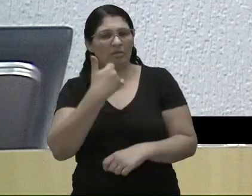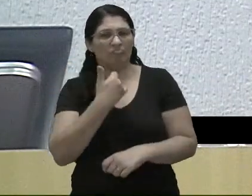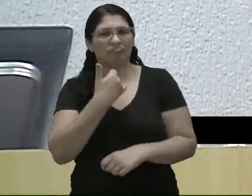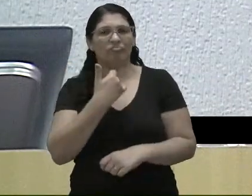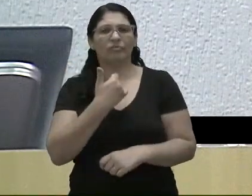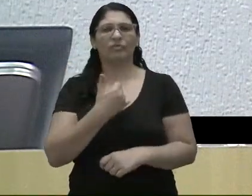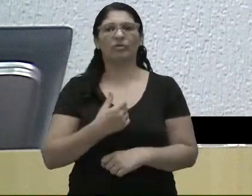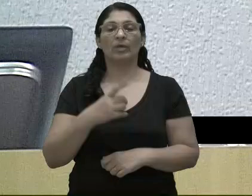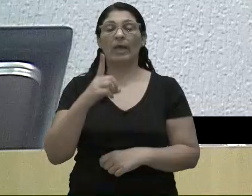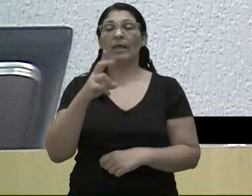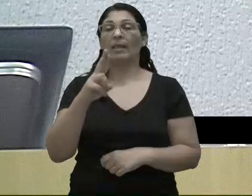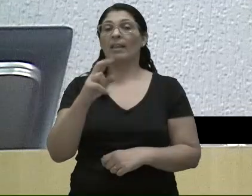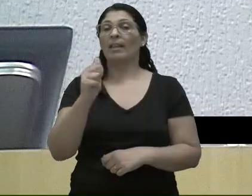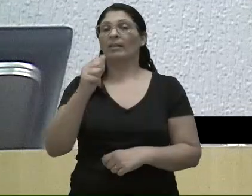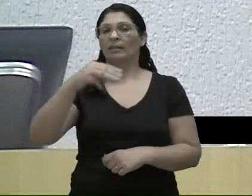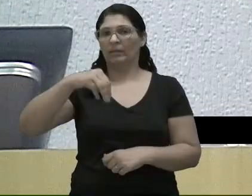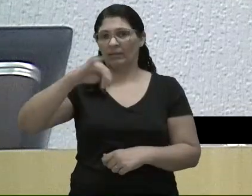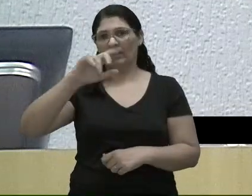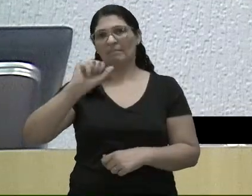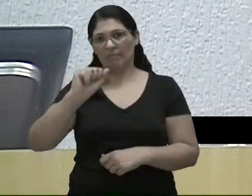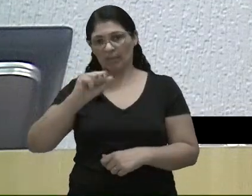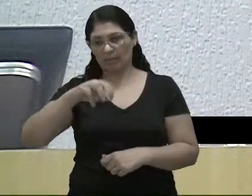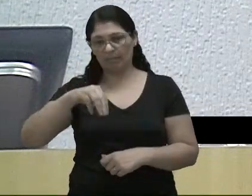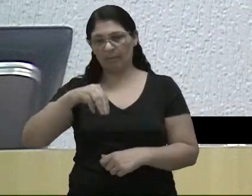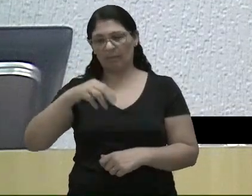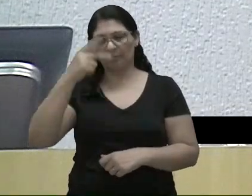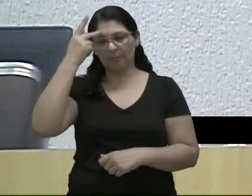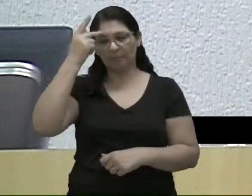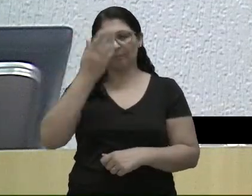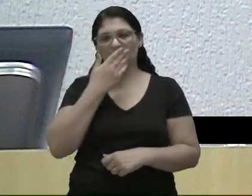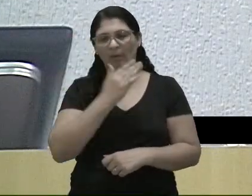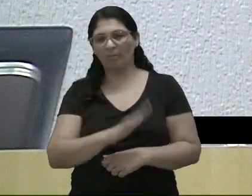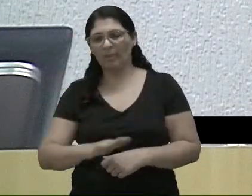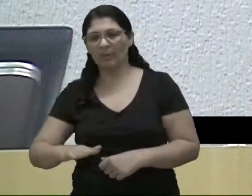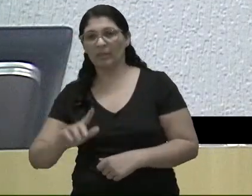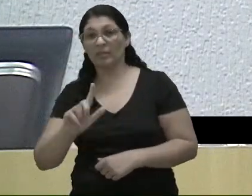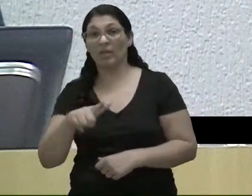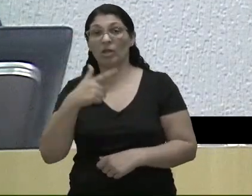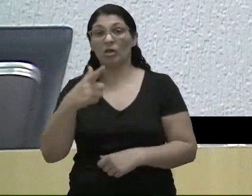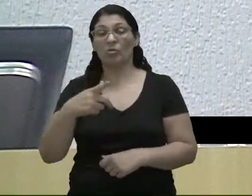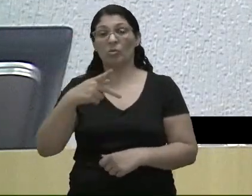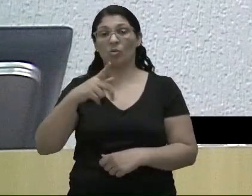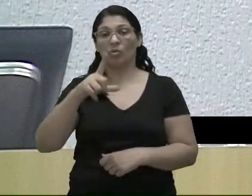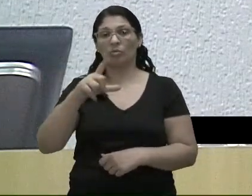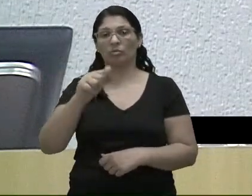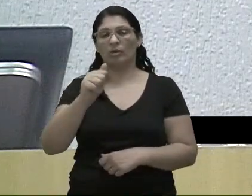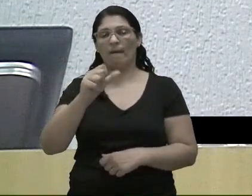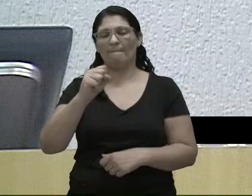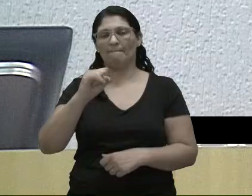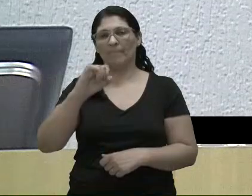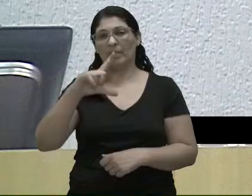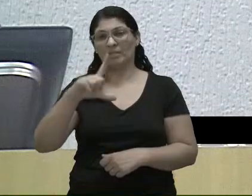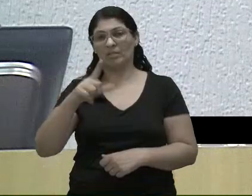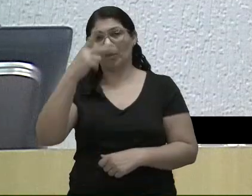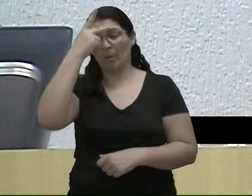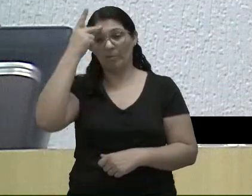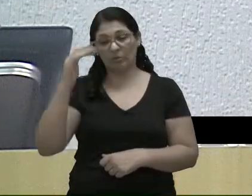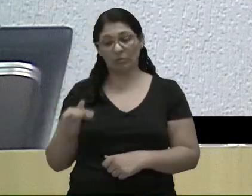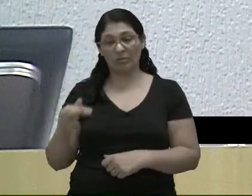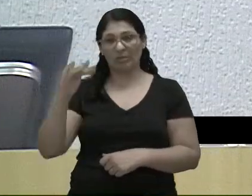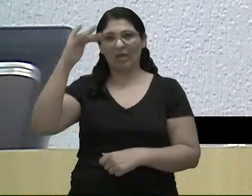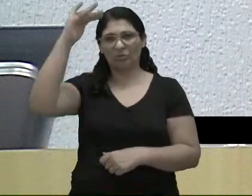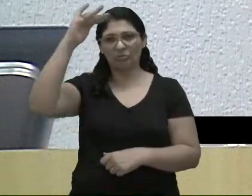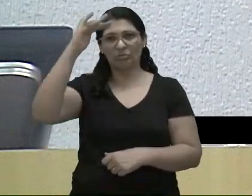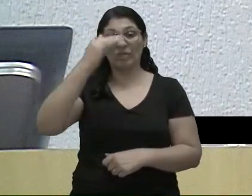é dado para criança e o Plazil para adulto. E estava sendo feito a aplicação do Dramin para criança por